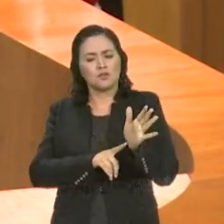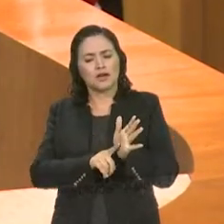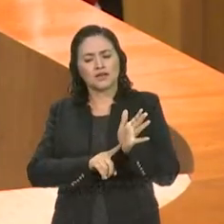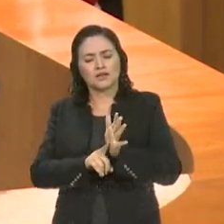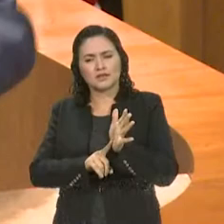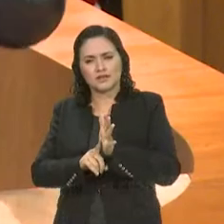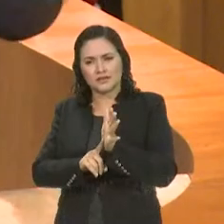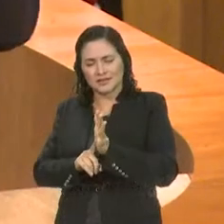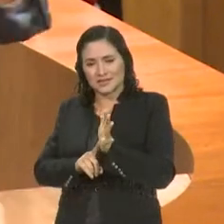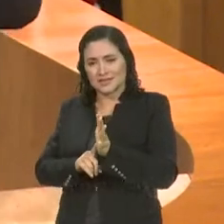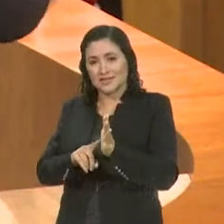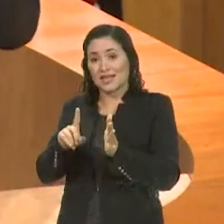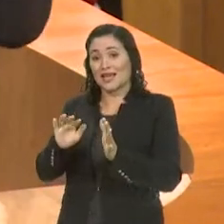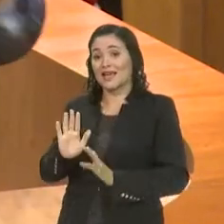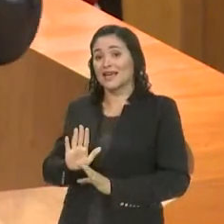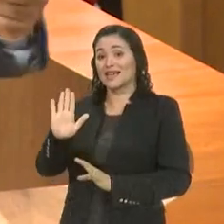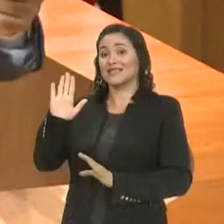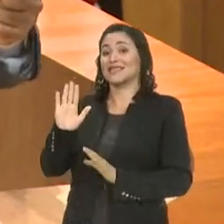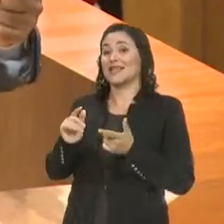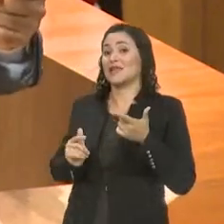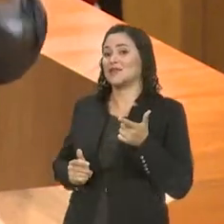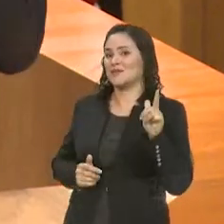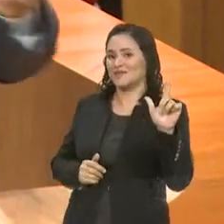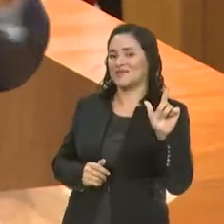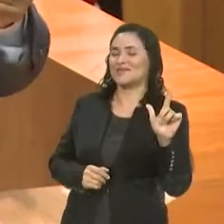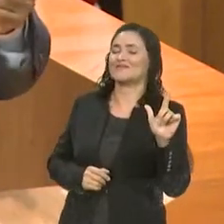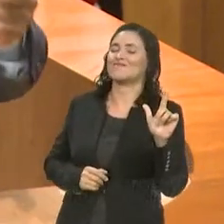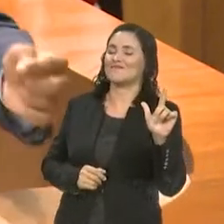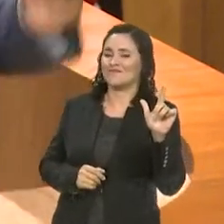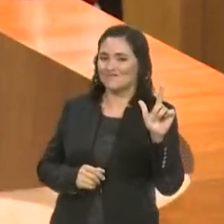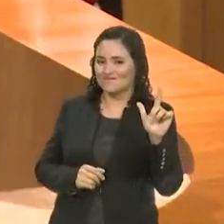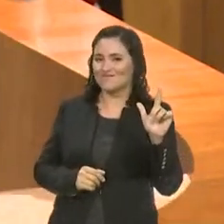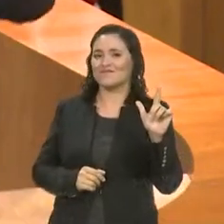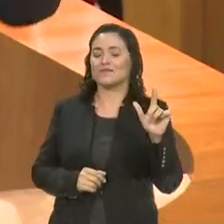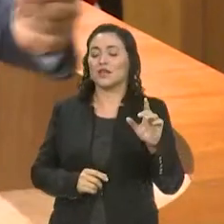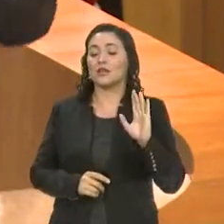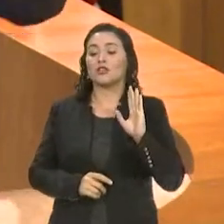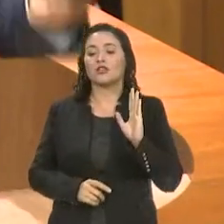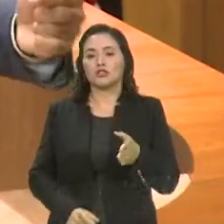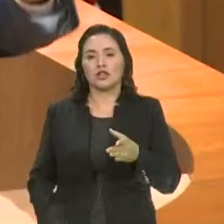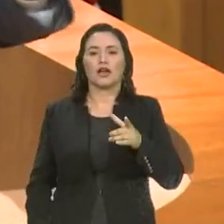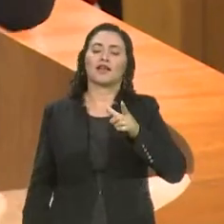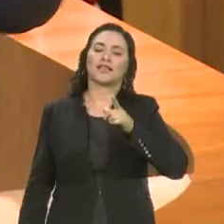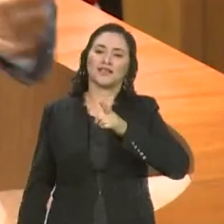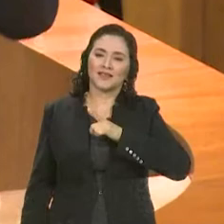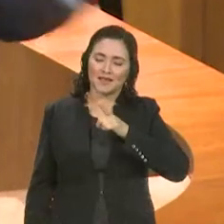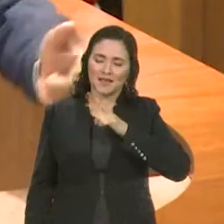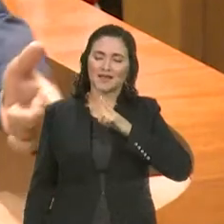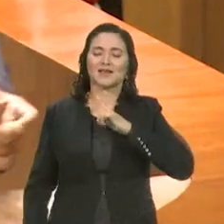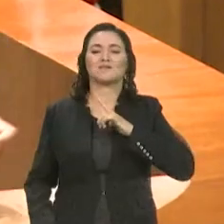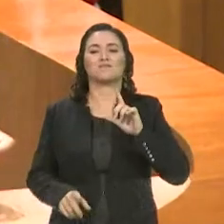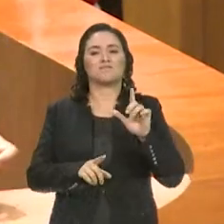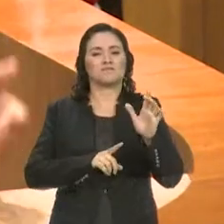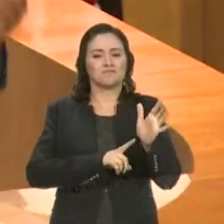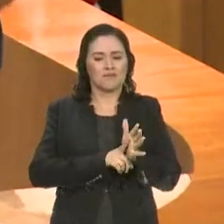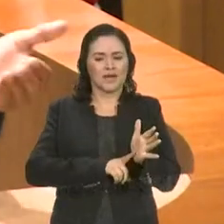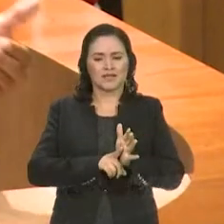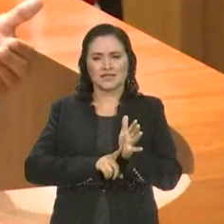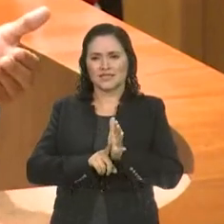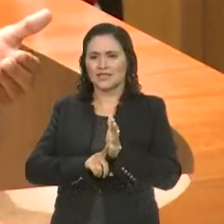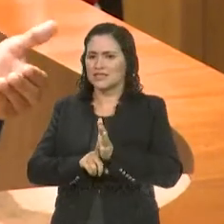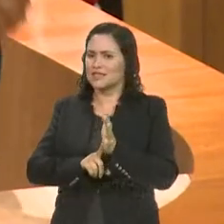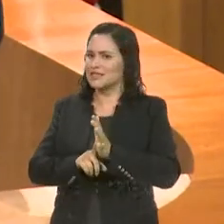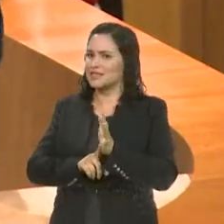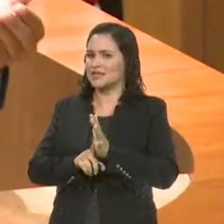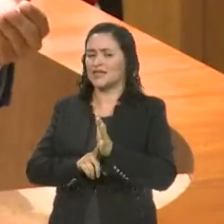inclusive deles, que colocam o doutor Laésio Bonfim em primeiro lugar em várias cidades do sul do Maranhão. E o